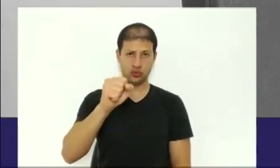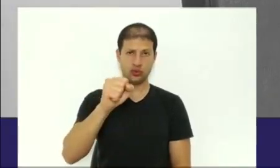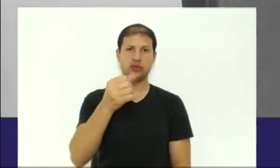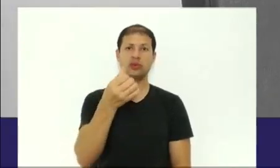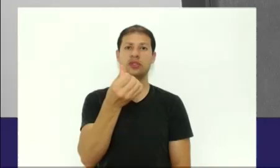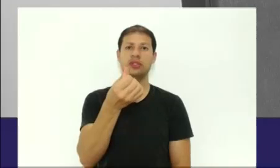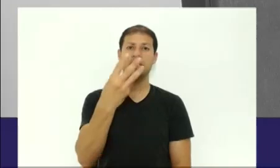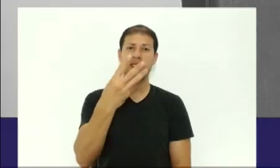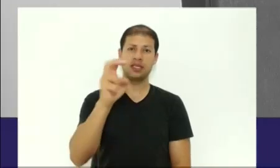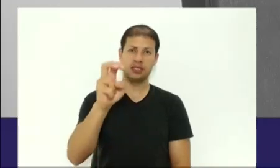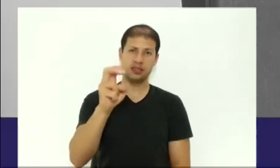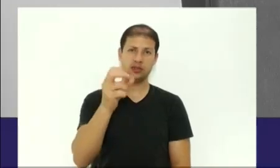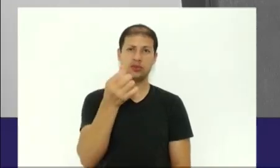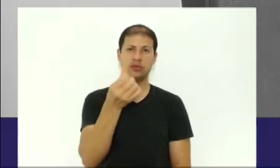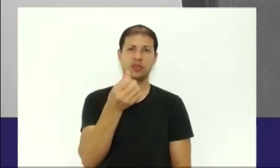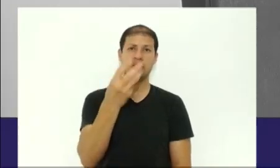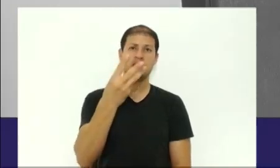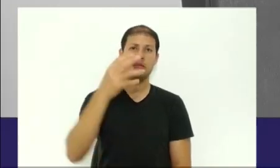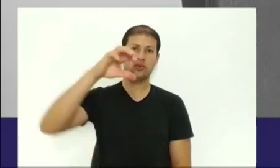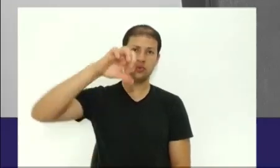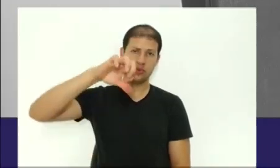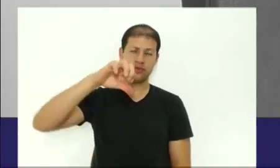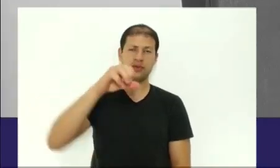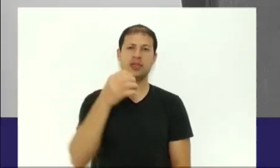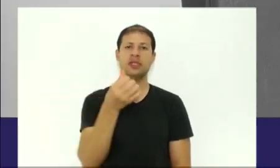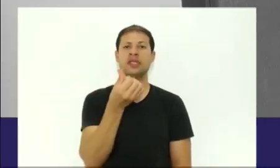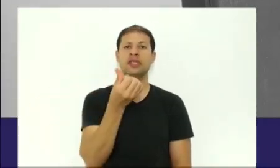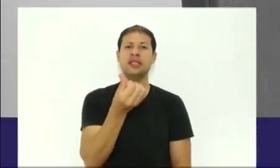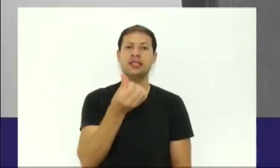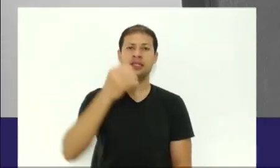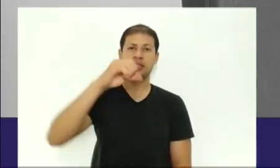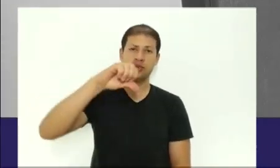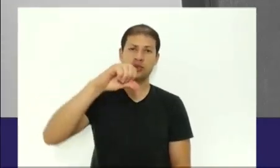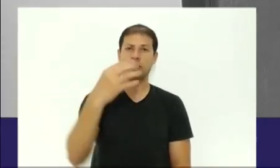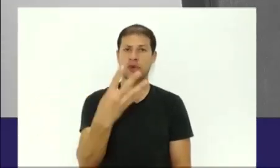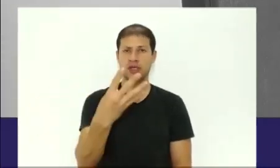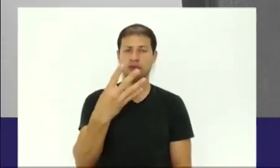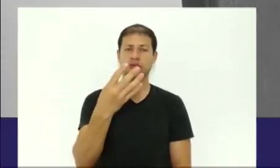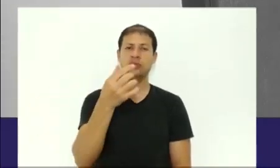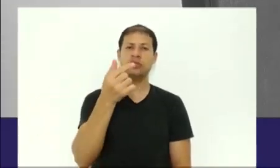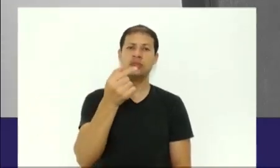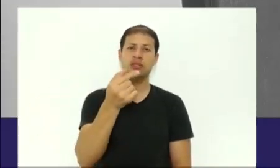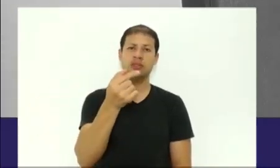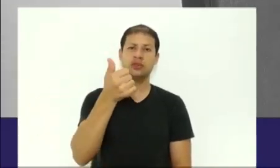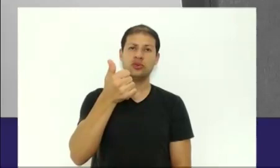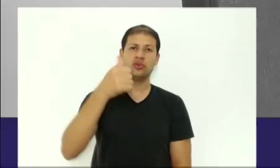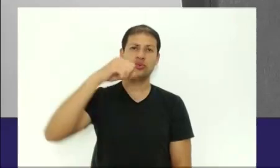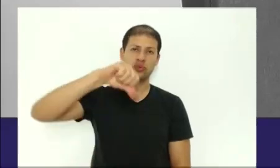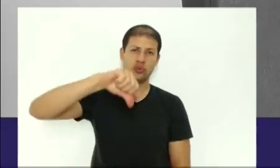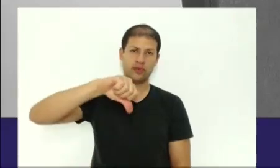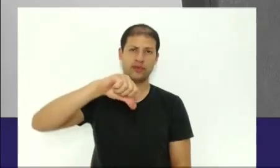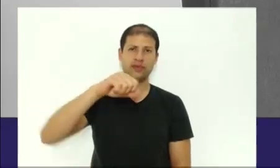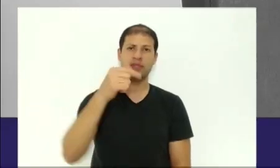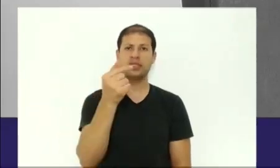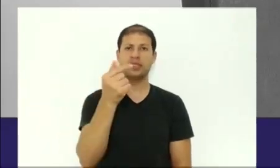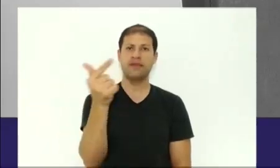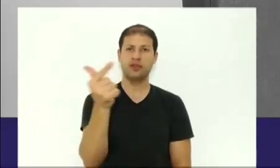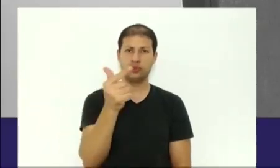635, 639, 694, 719,